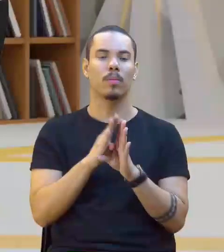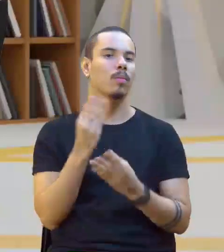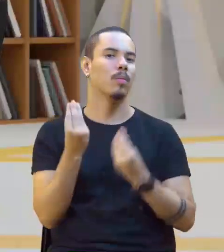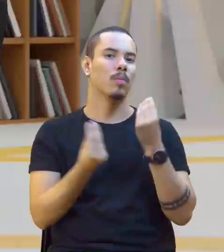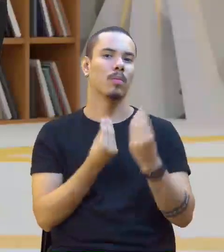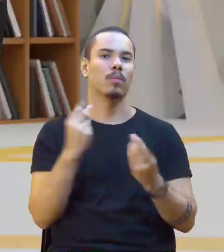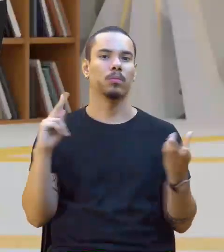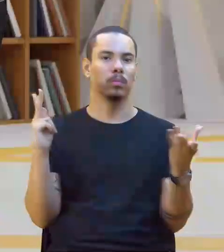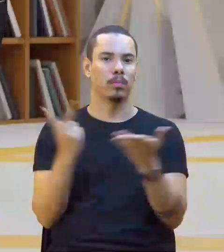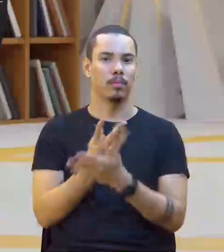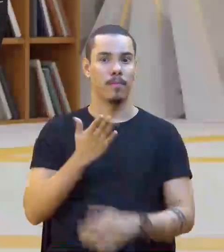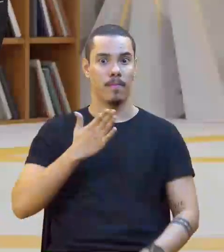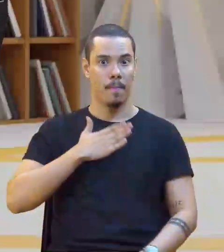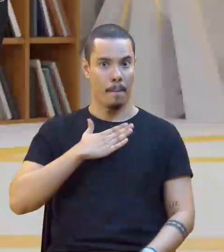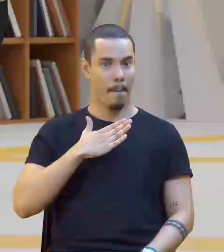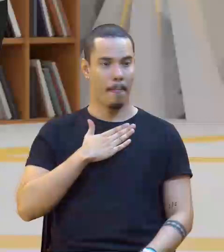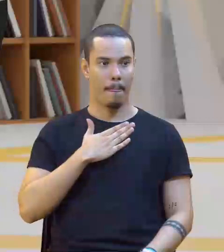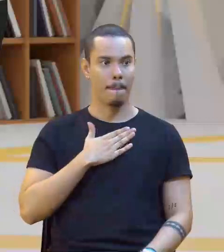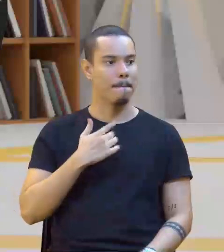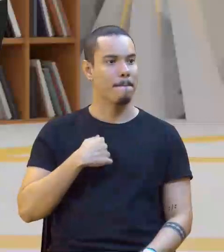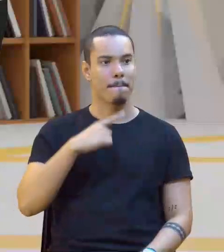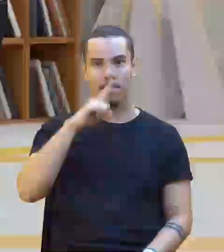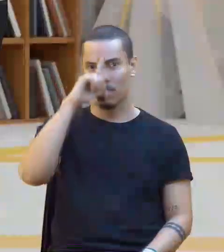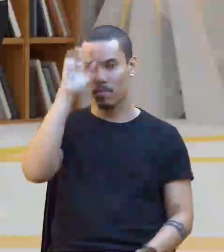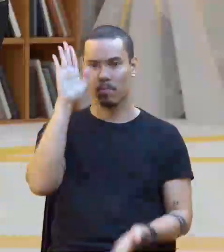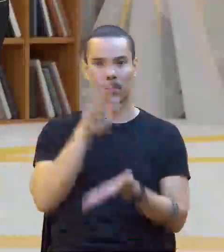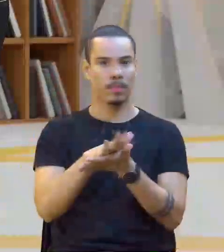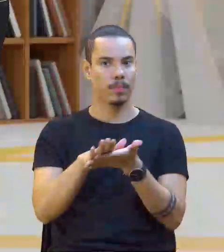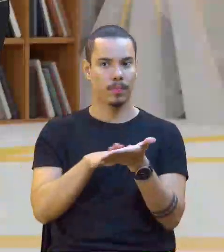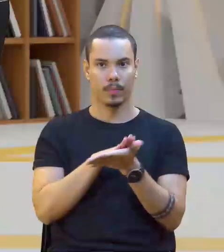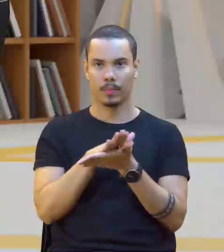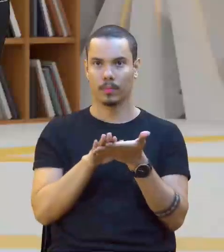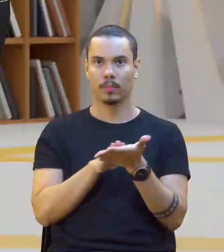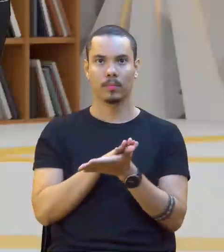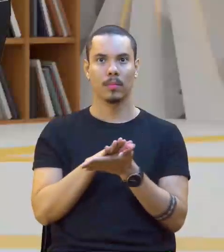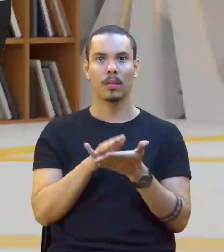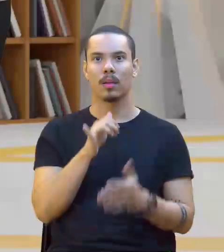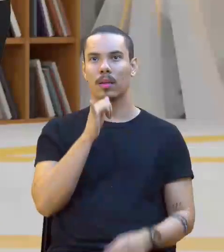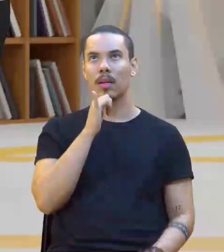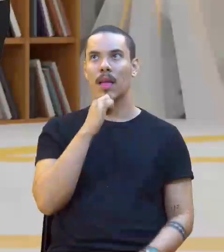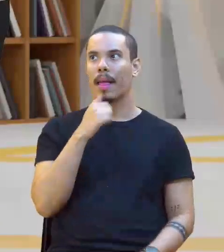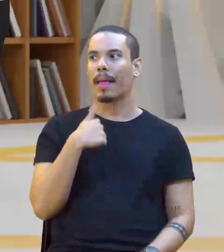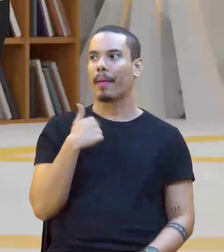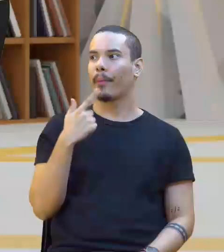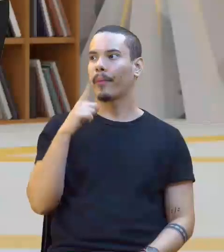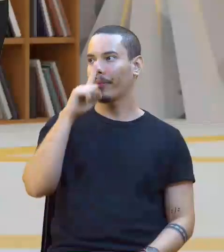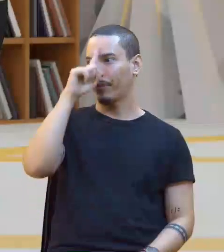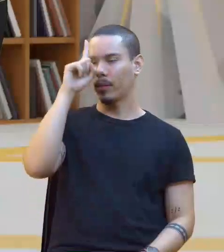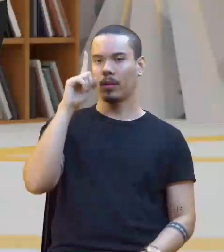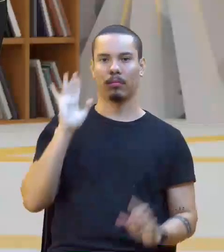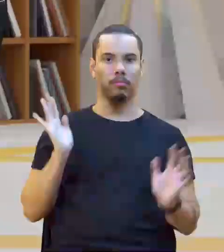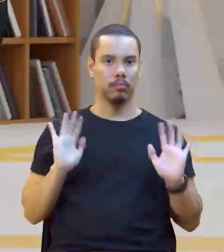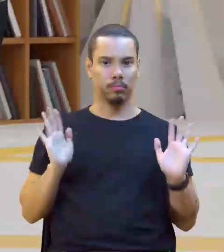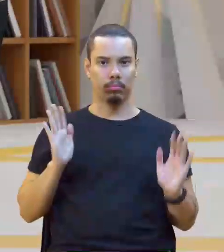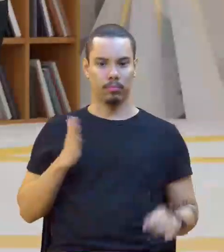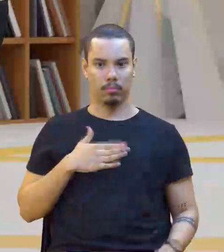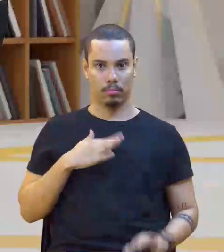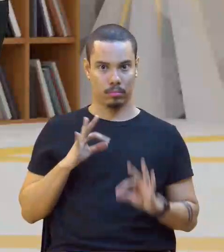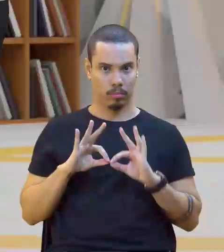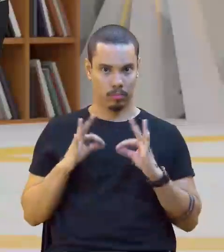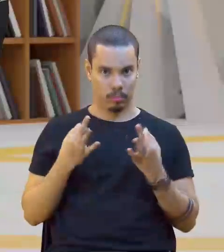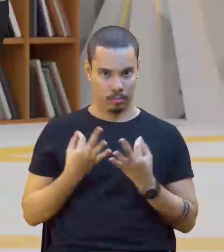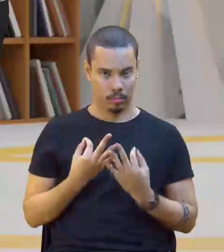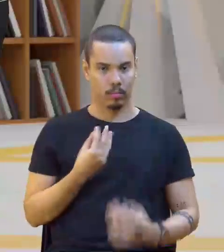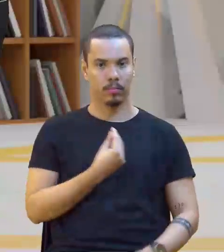para mim. Eu não criei isso do nada. Dani, eu não criei isso do nada. Foi algo que eu vivi. A minha família,